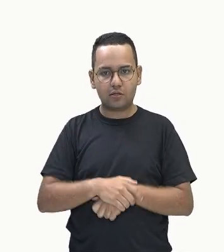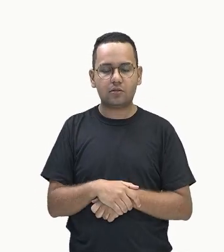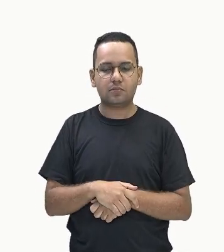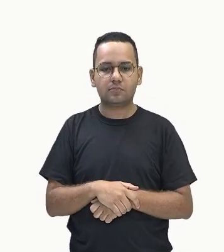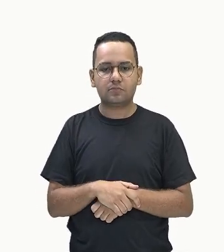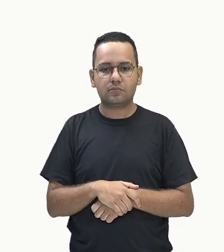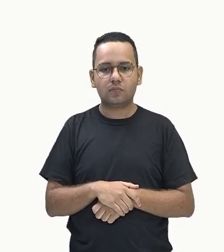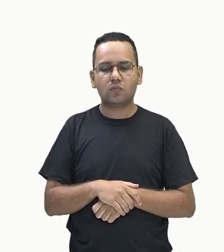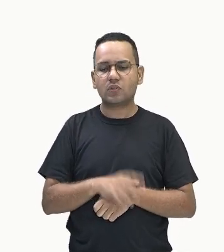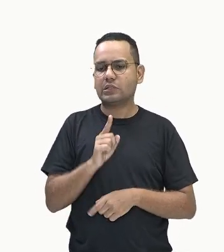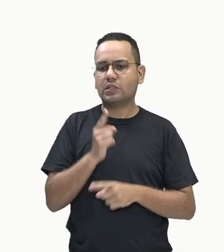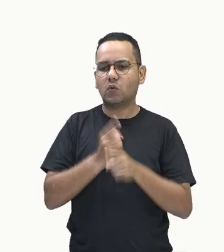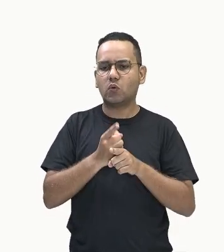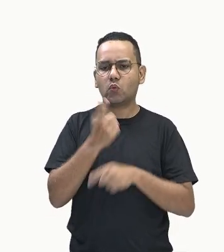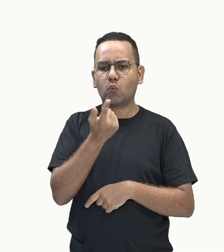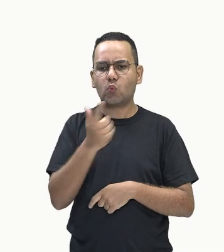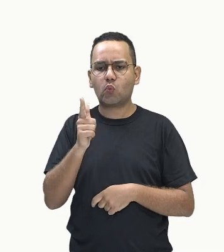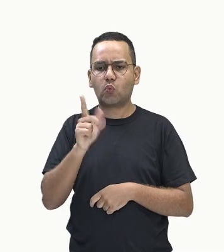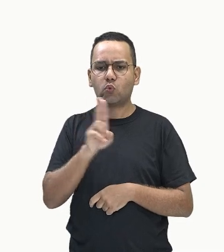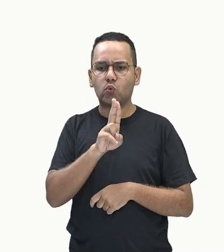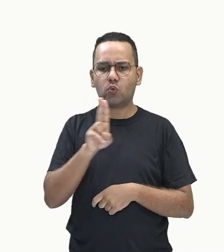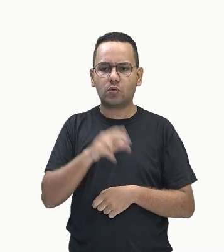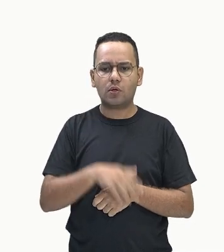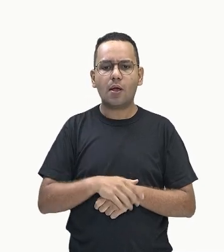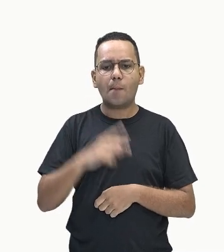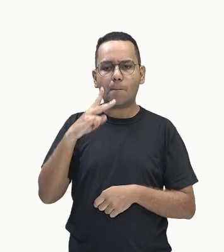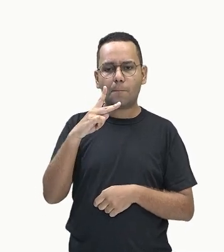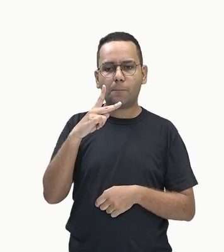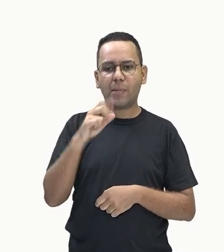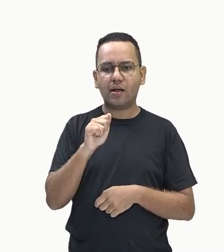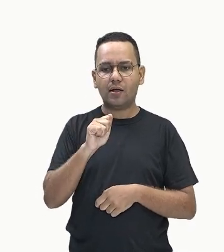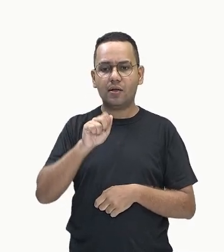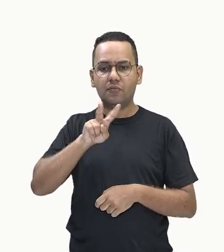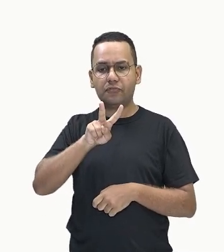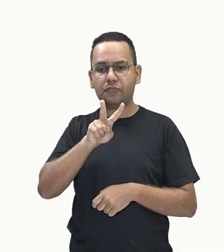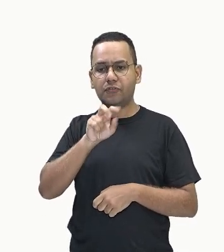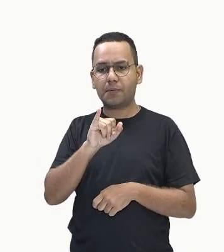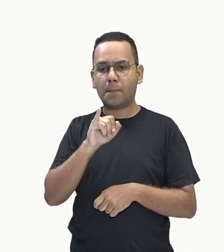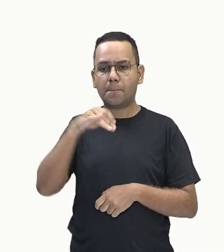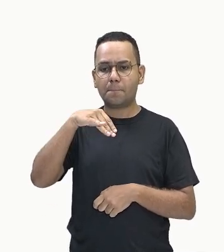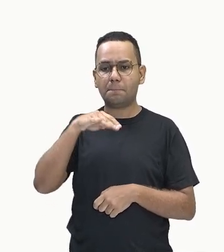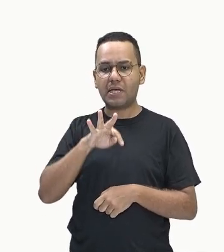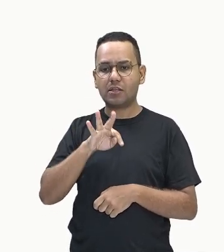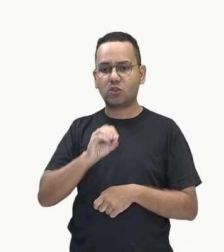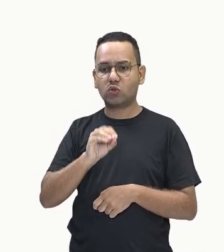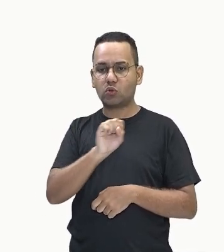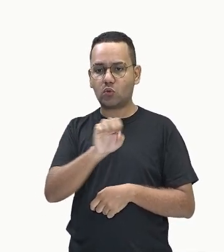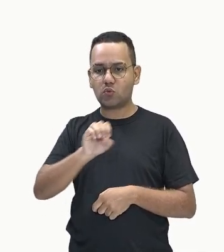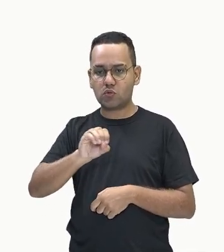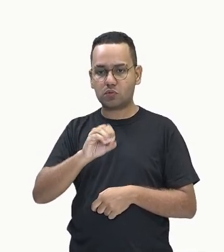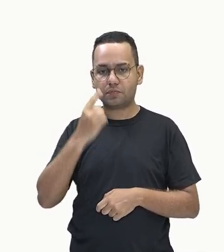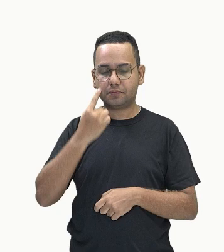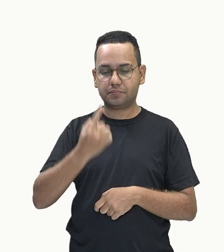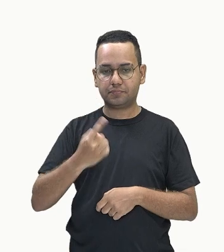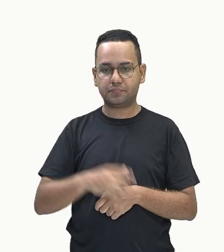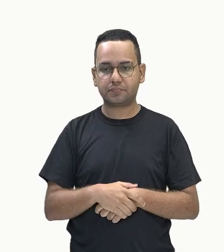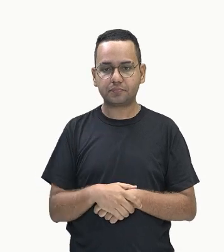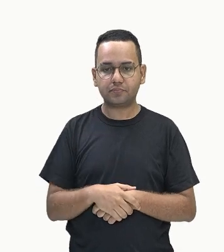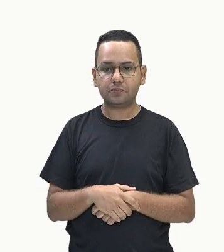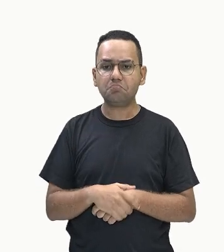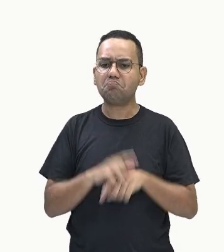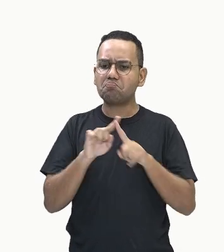também uma classificação chamada de pavimentoso, tá bom? Mas eu trouxe aqui a classificação como